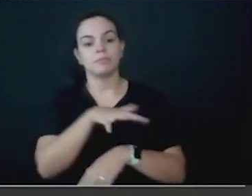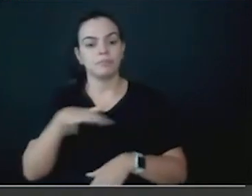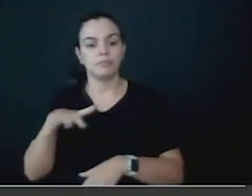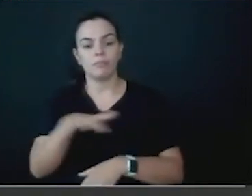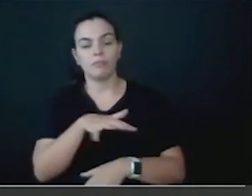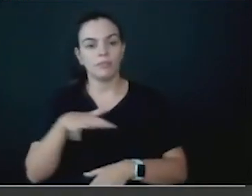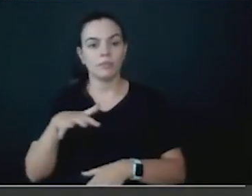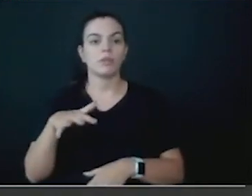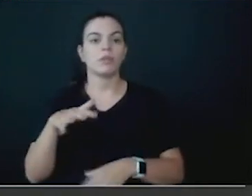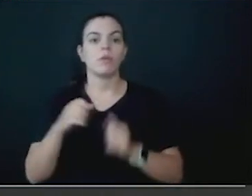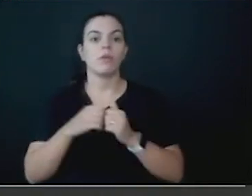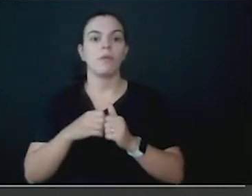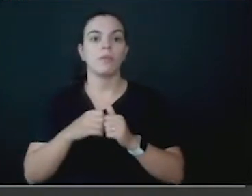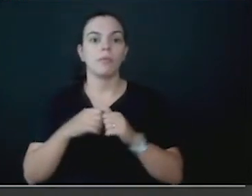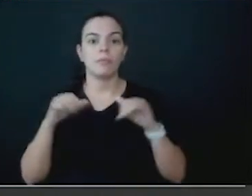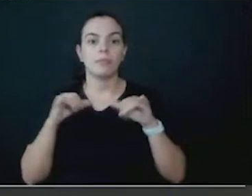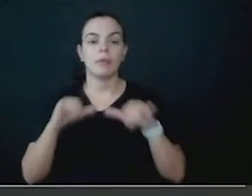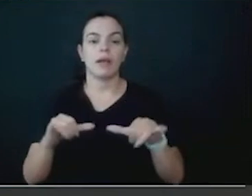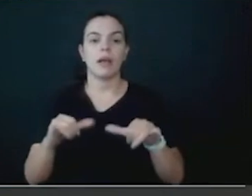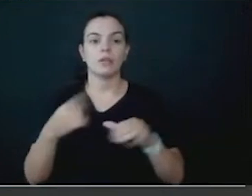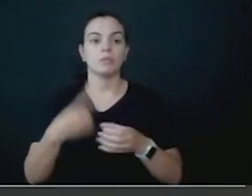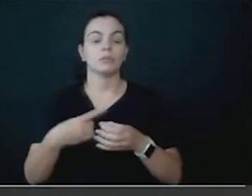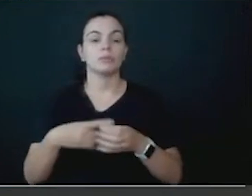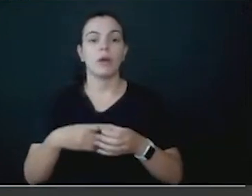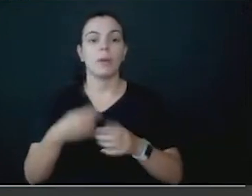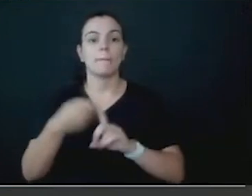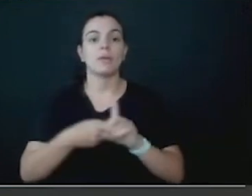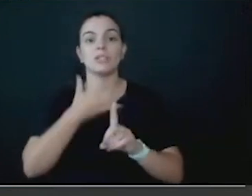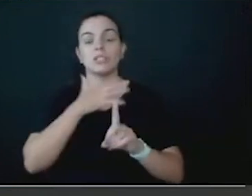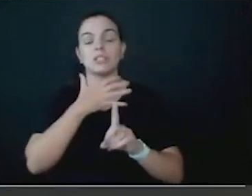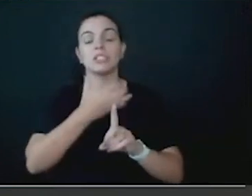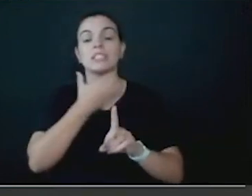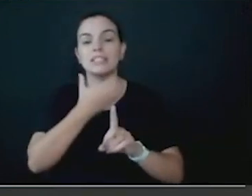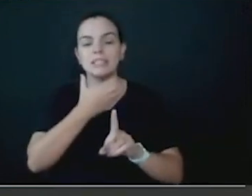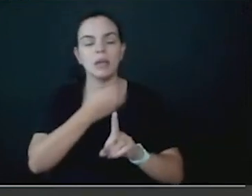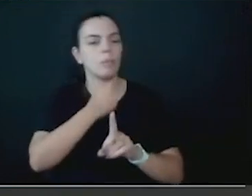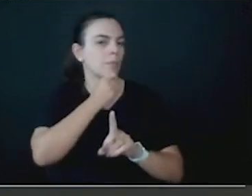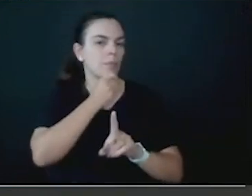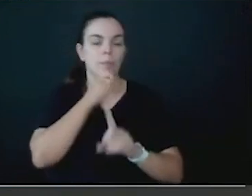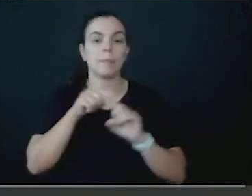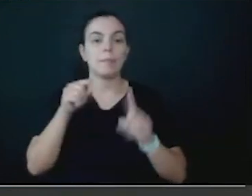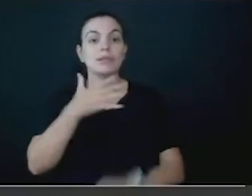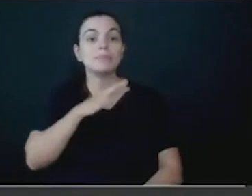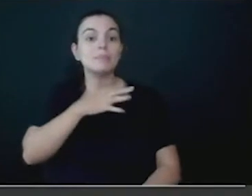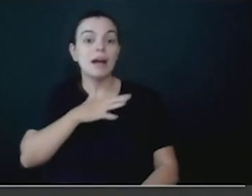municipal, que em dezembro ainda não estava pronto, mas que em março de 2024 agora já foi entregue para a